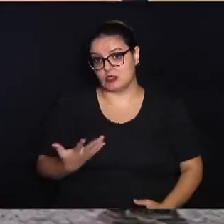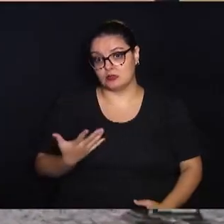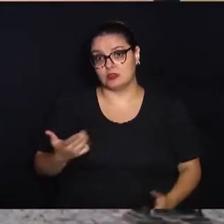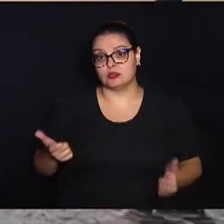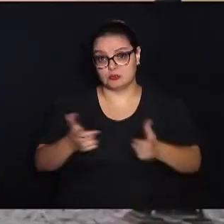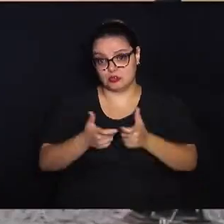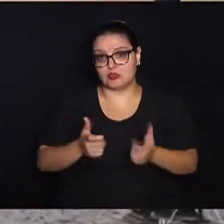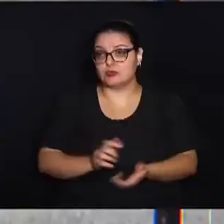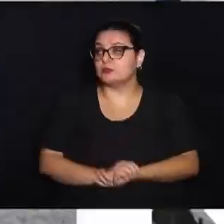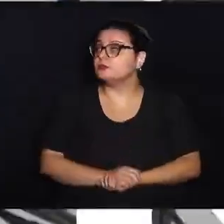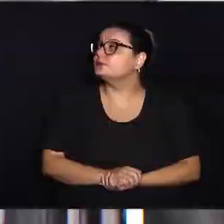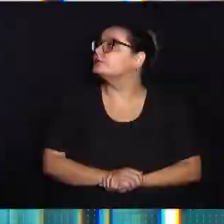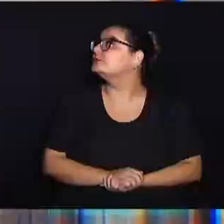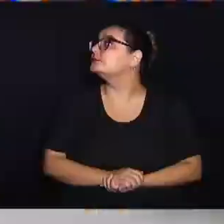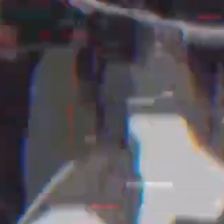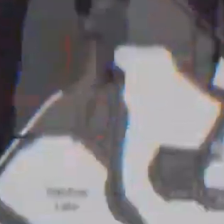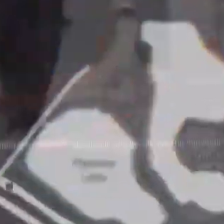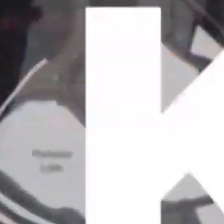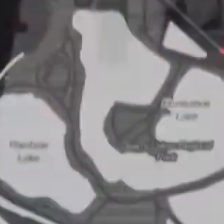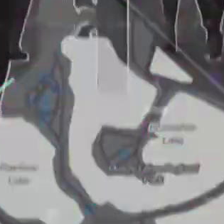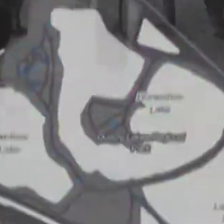mitigado.